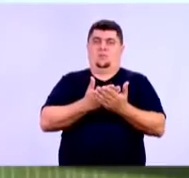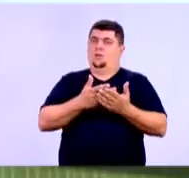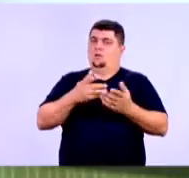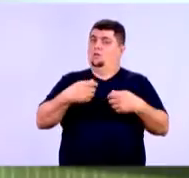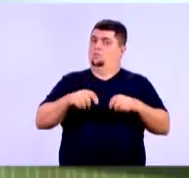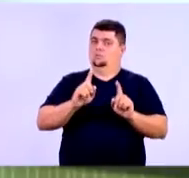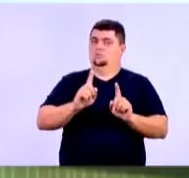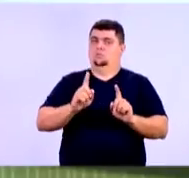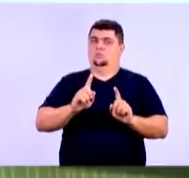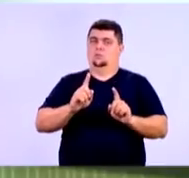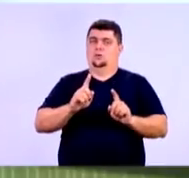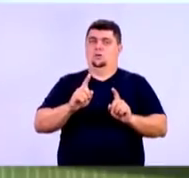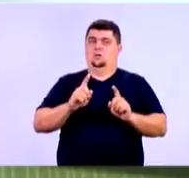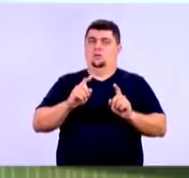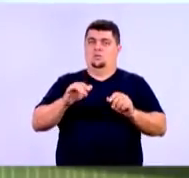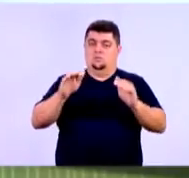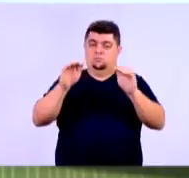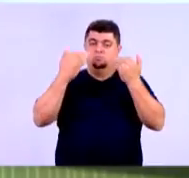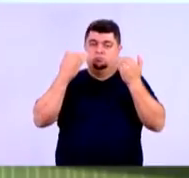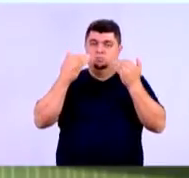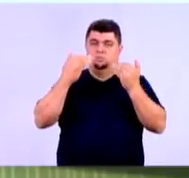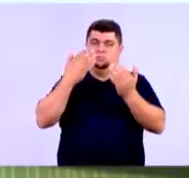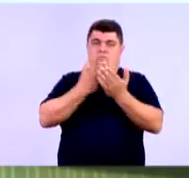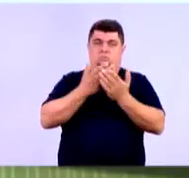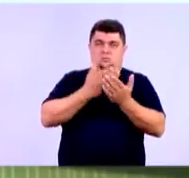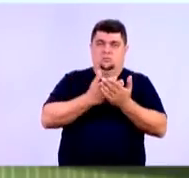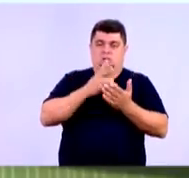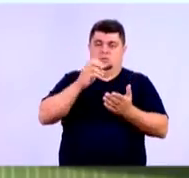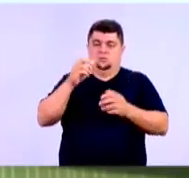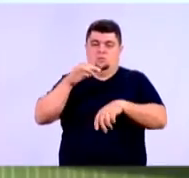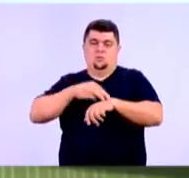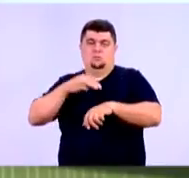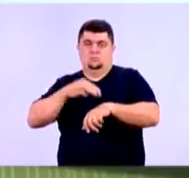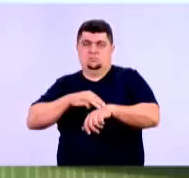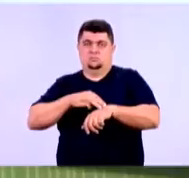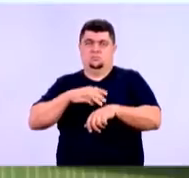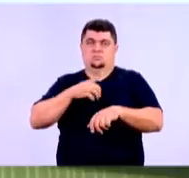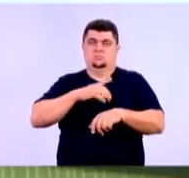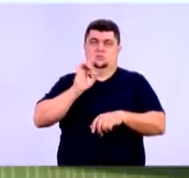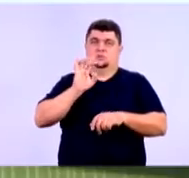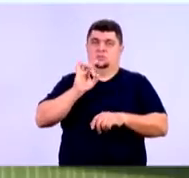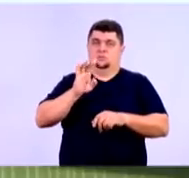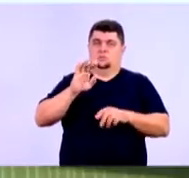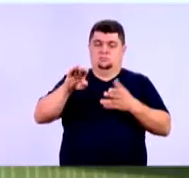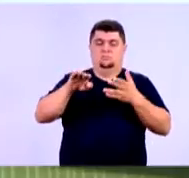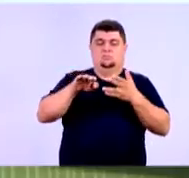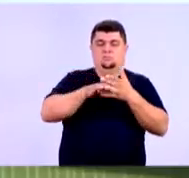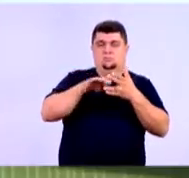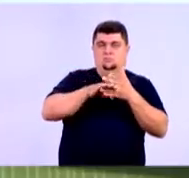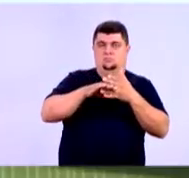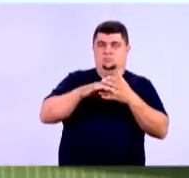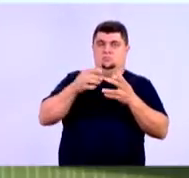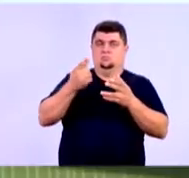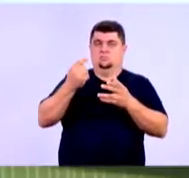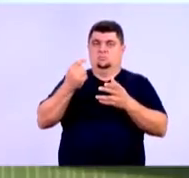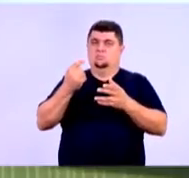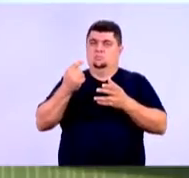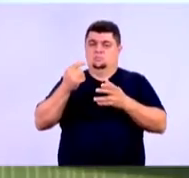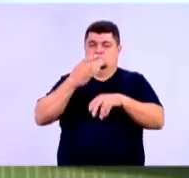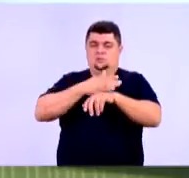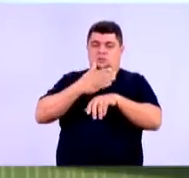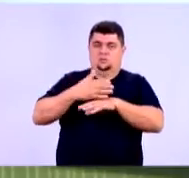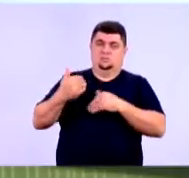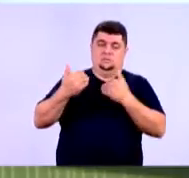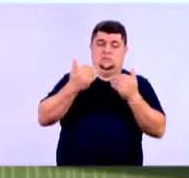A intenção é que vocês fiquem aqui atentos à teleaula durante esses 50 minutos e que só no intervalo seja entregue a atividade de sala para